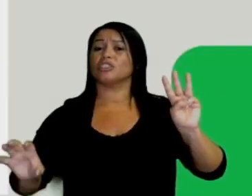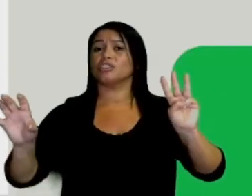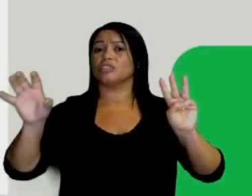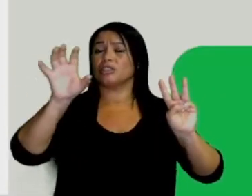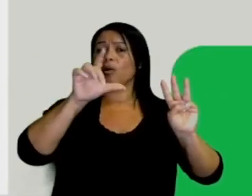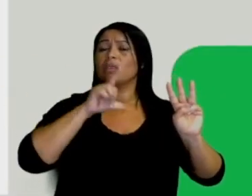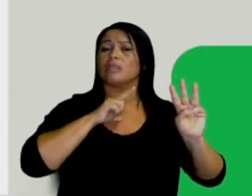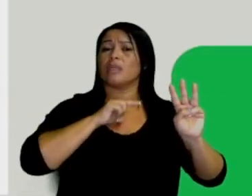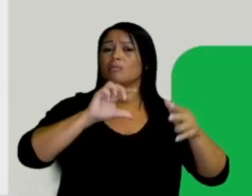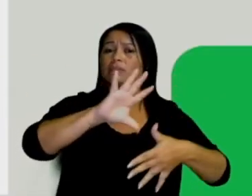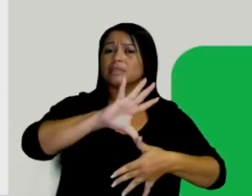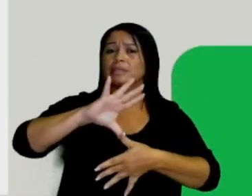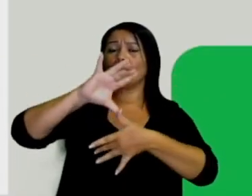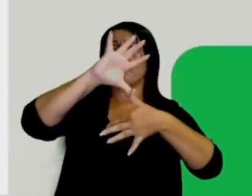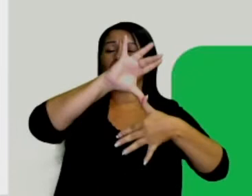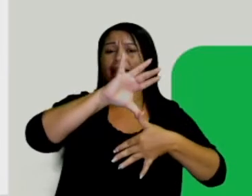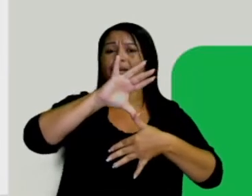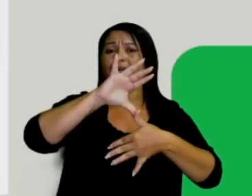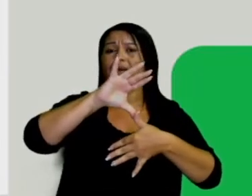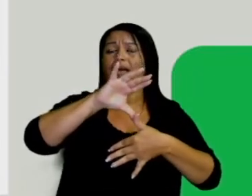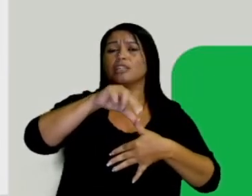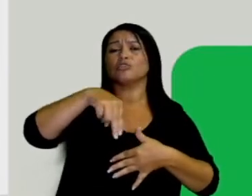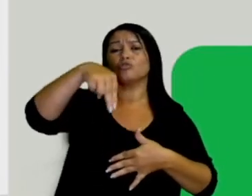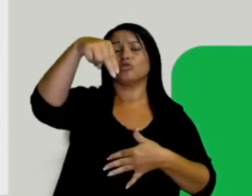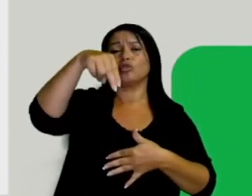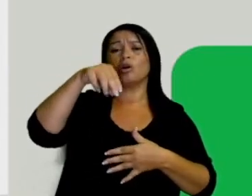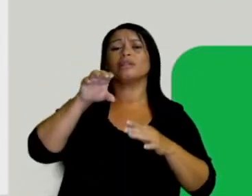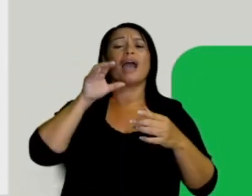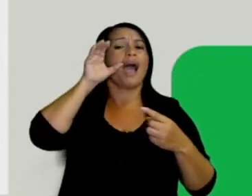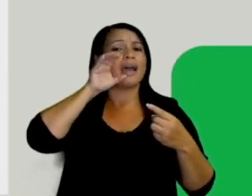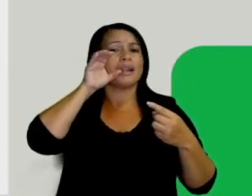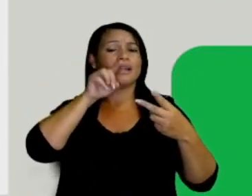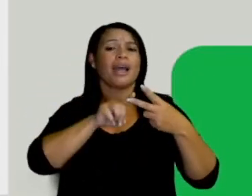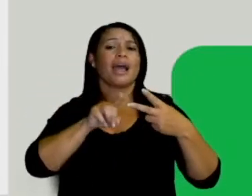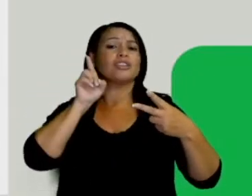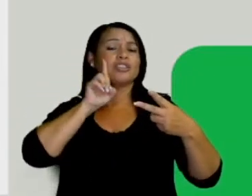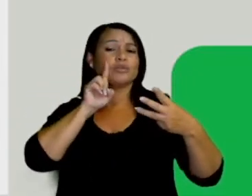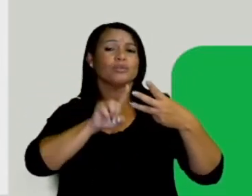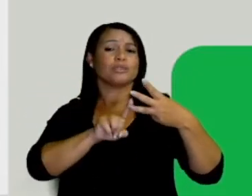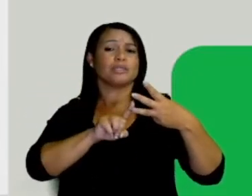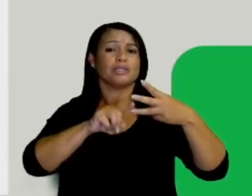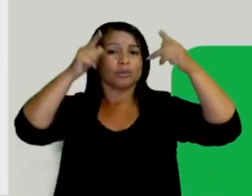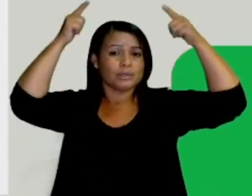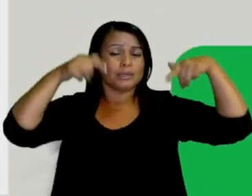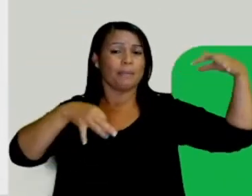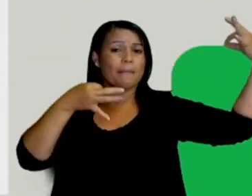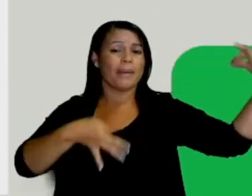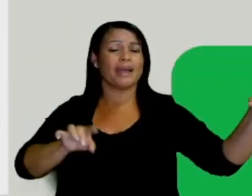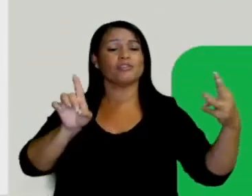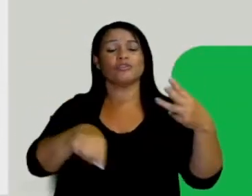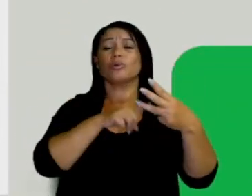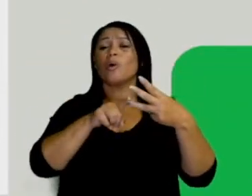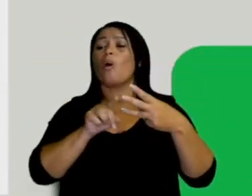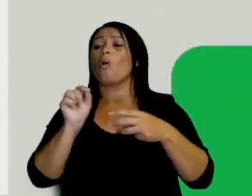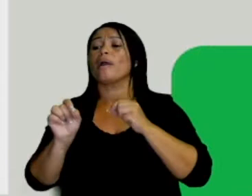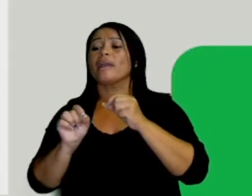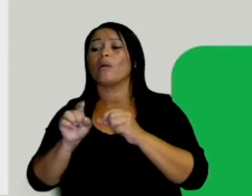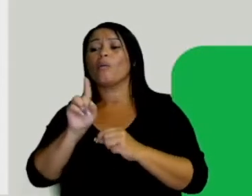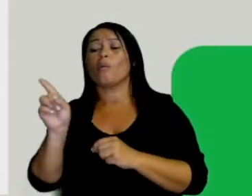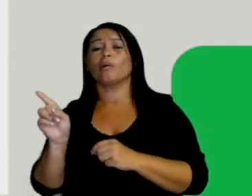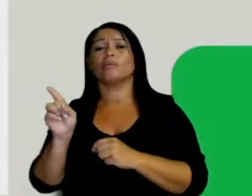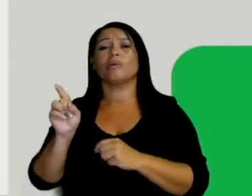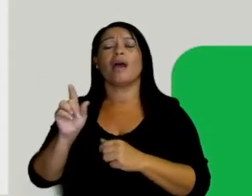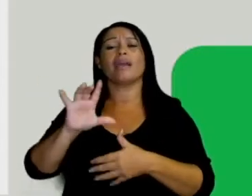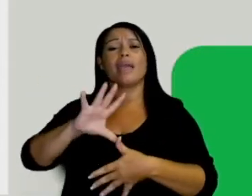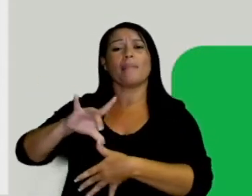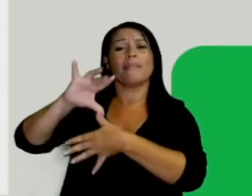Norte, formada por 3 países, Canadá, Estados Unidos e México. A América Central, que é aquela partezinha vermelha ali, onde você tem